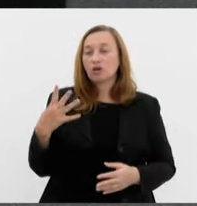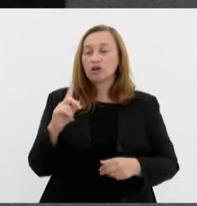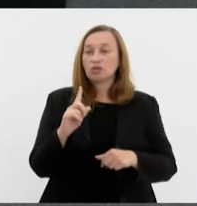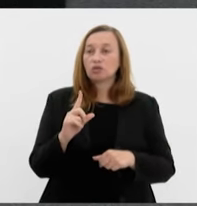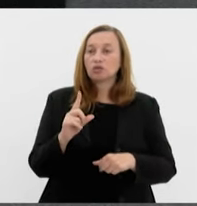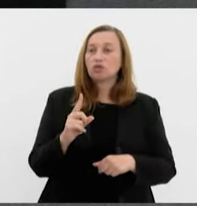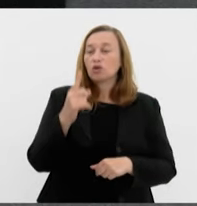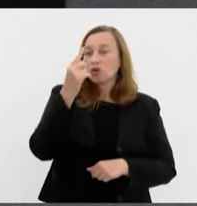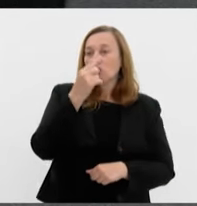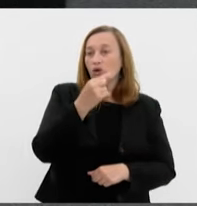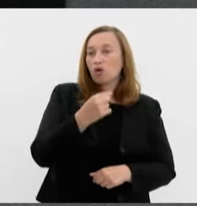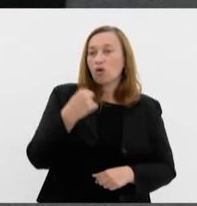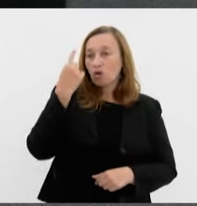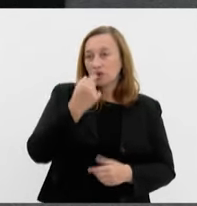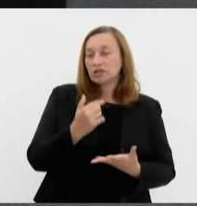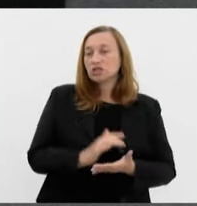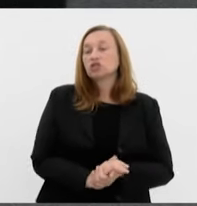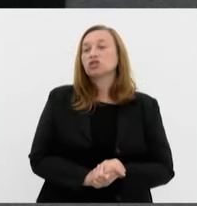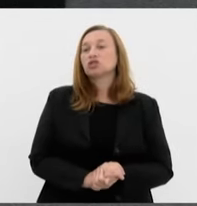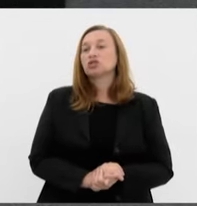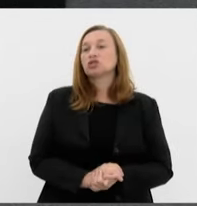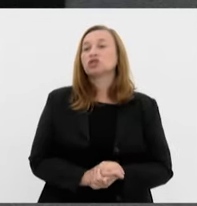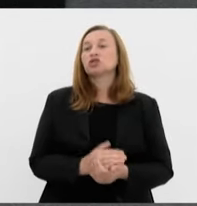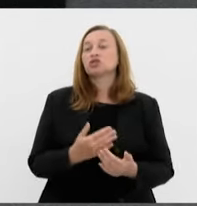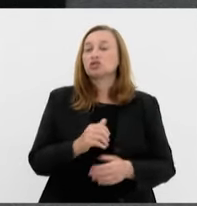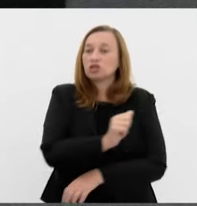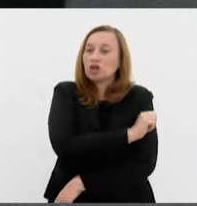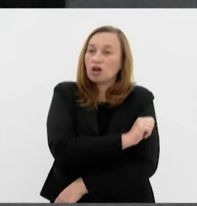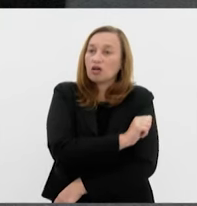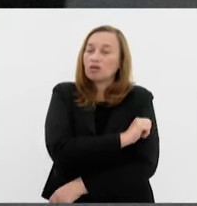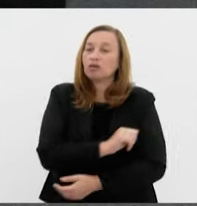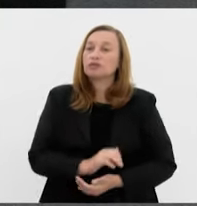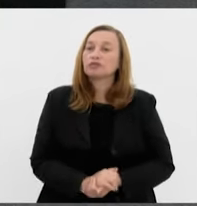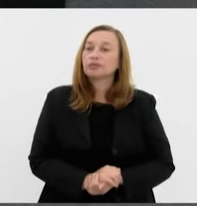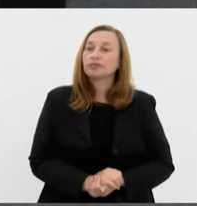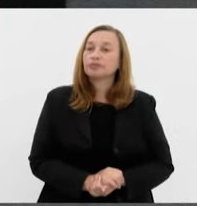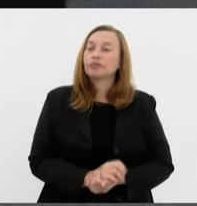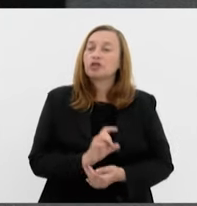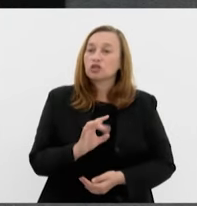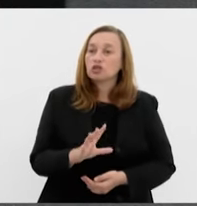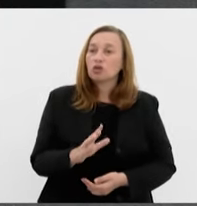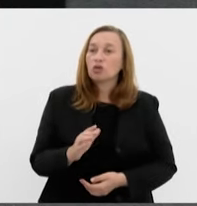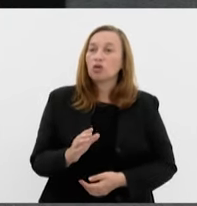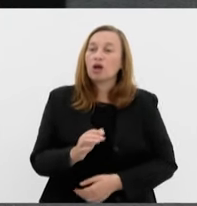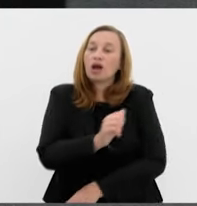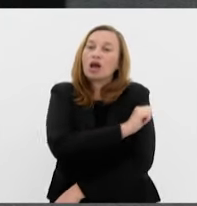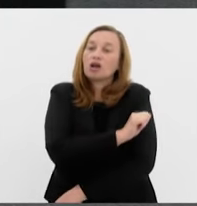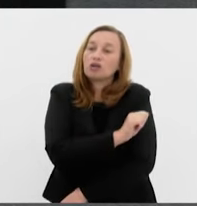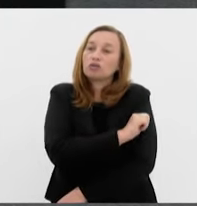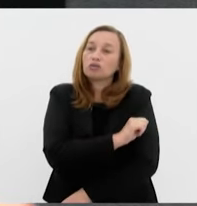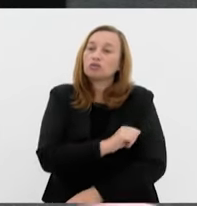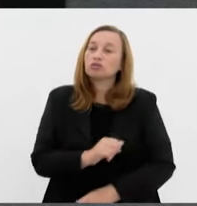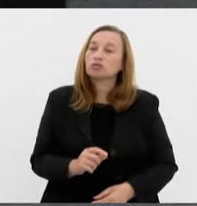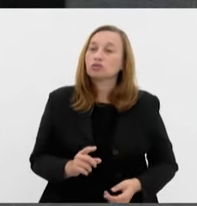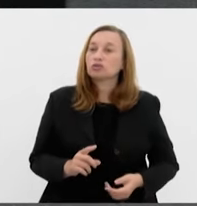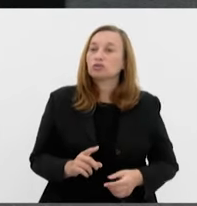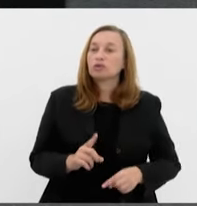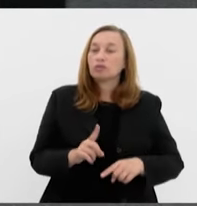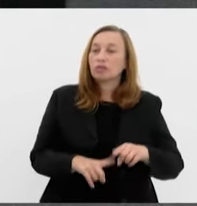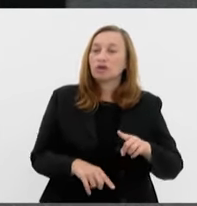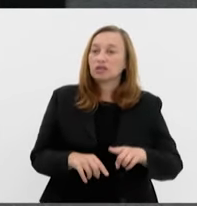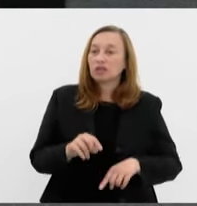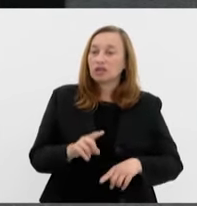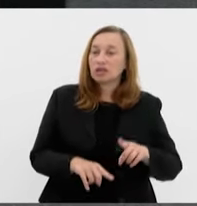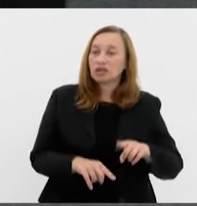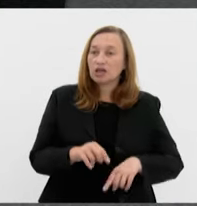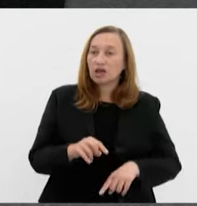tá com as aulas presenciais suspensas somente com os estudantes levando material para casa a gente encaminhou